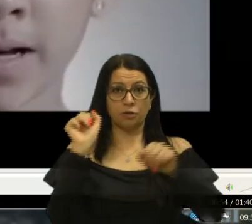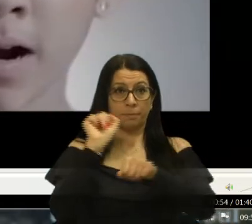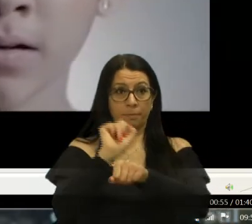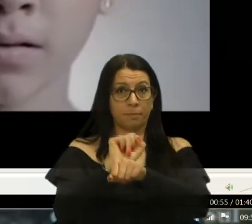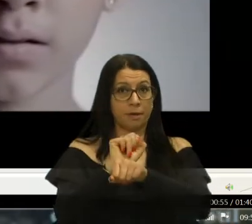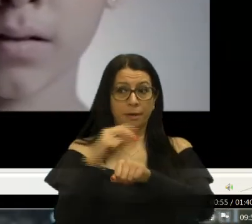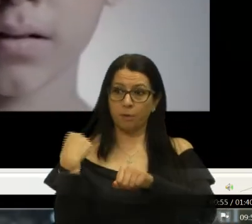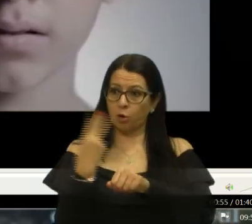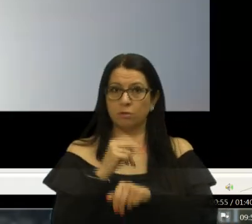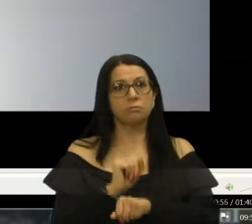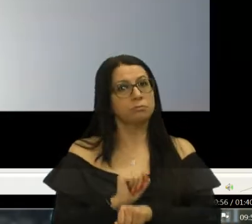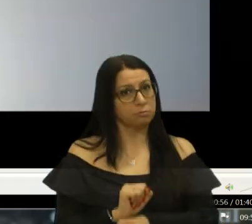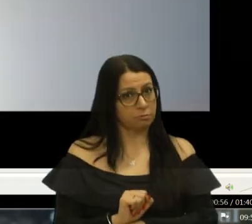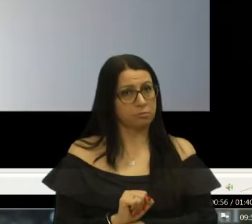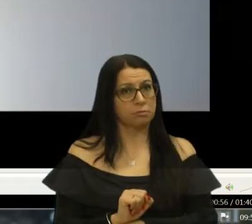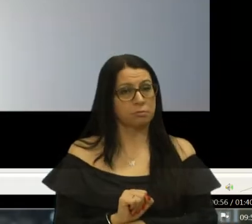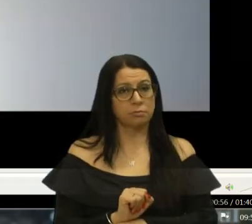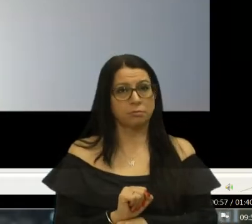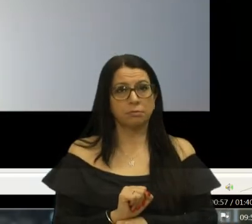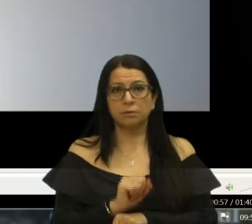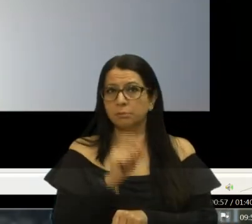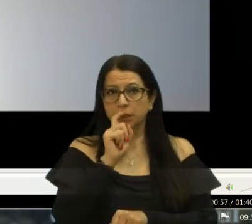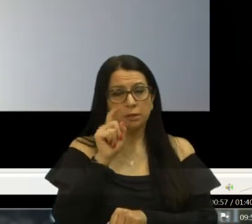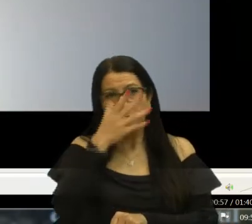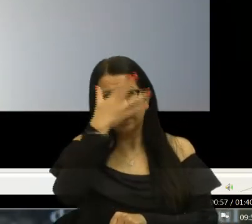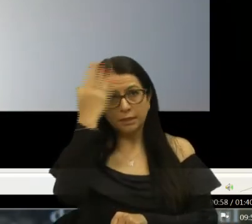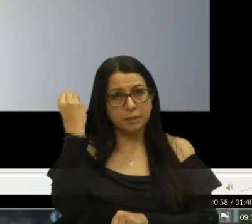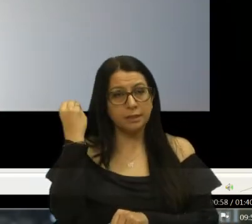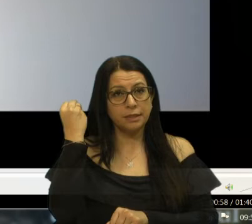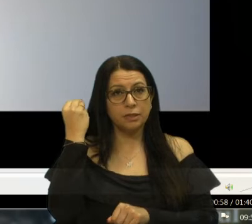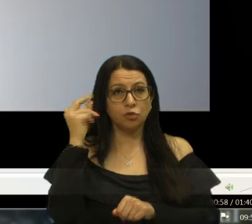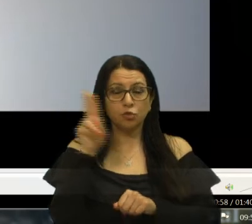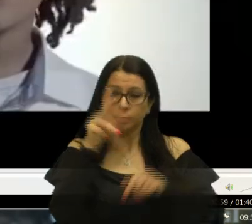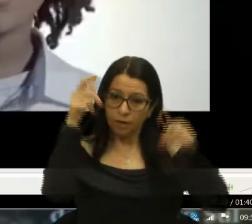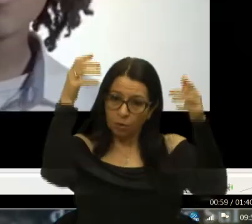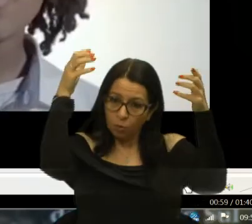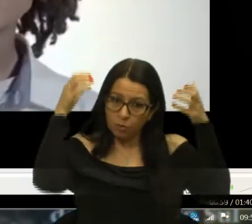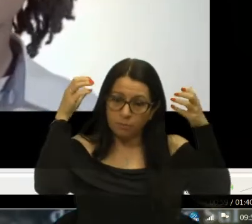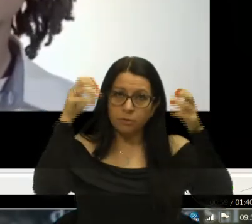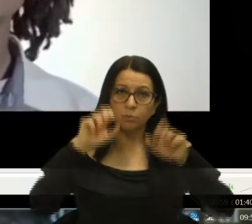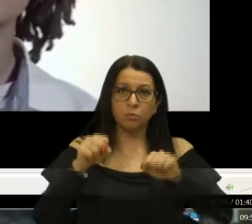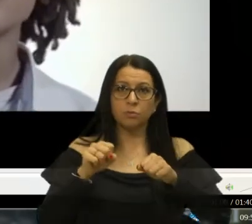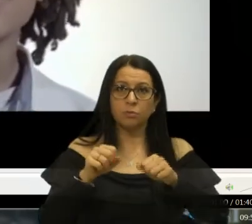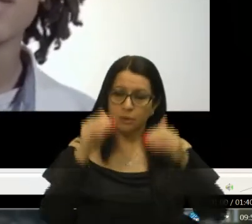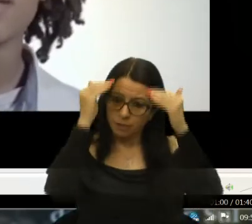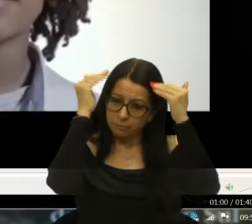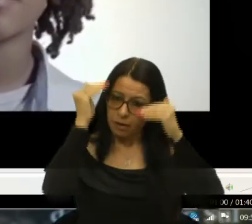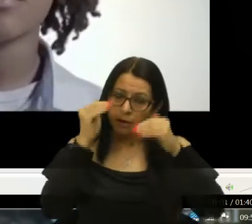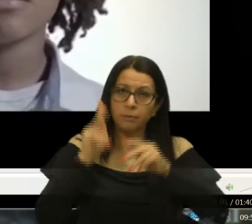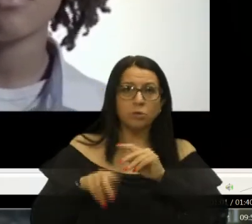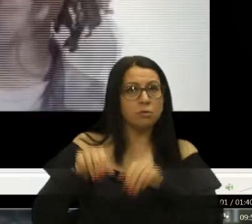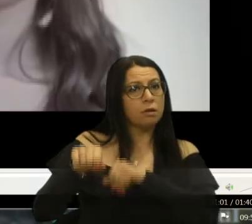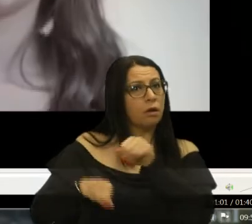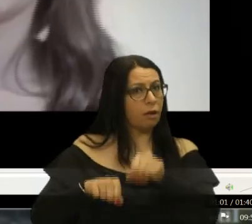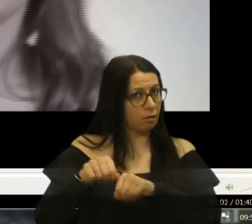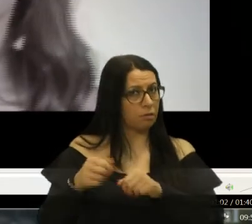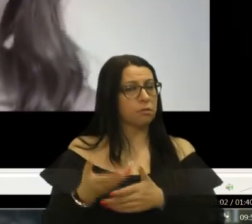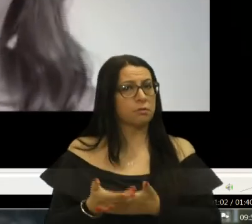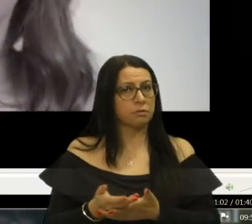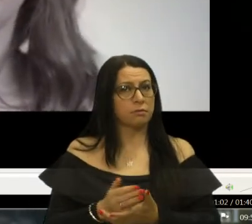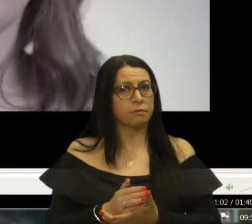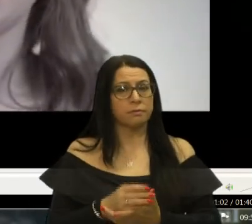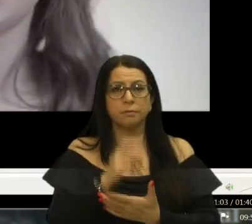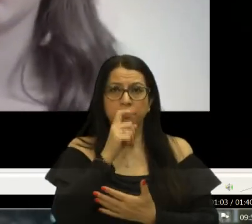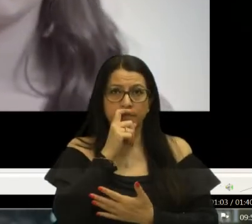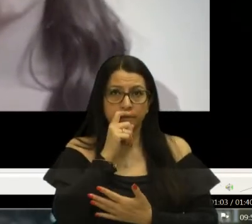gente parar. Pai, não esquece de usar o capacete. Respeita quem tá andando de bicicleta.